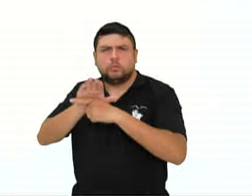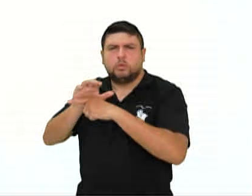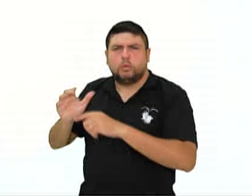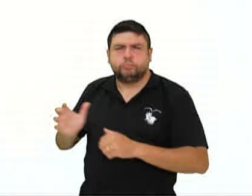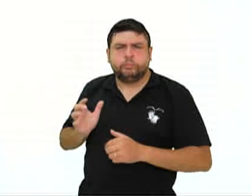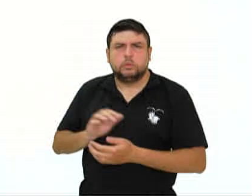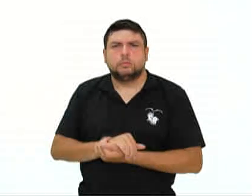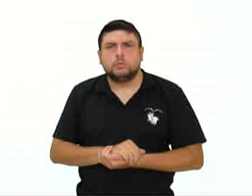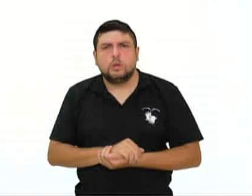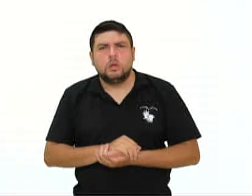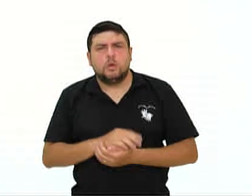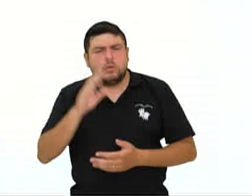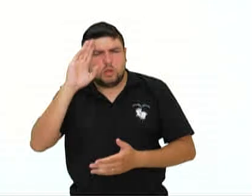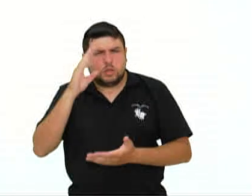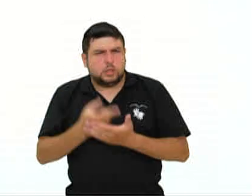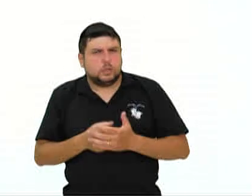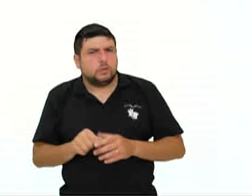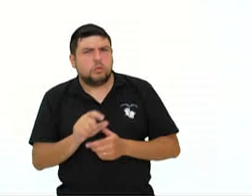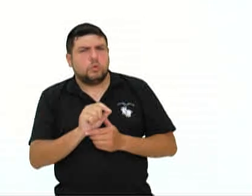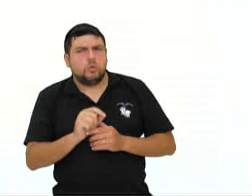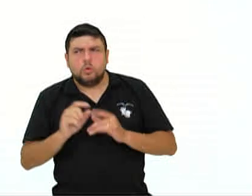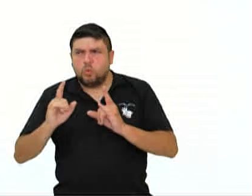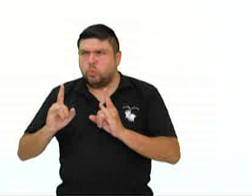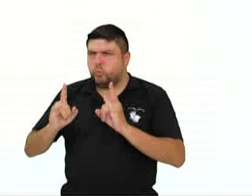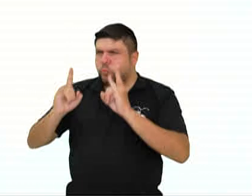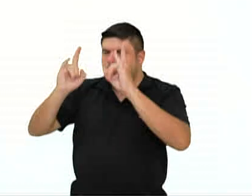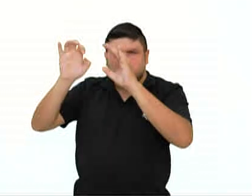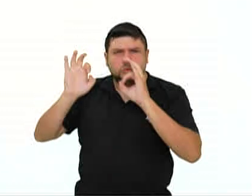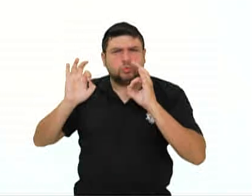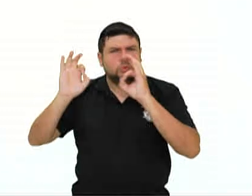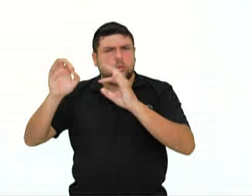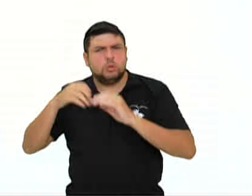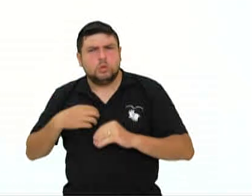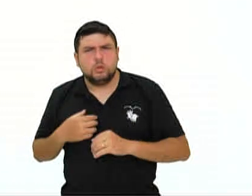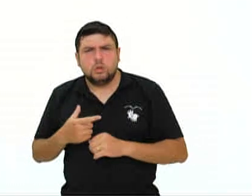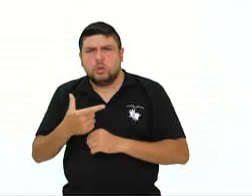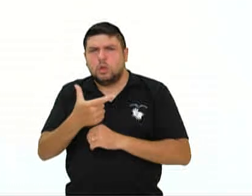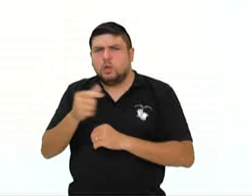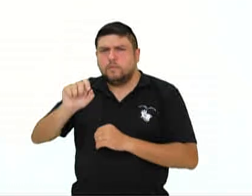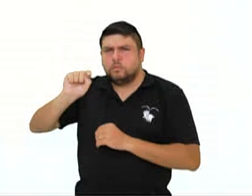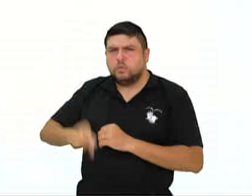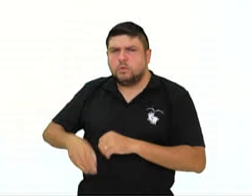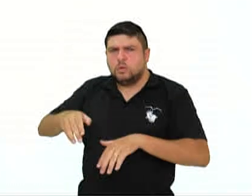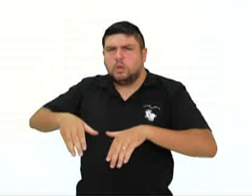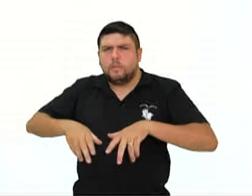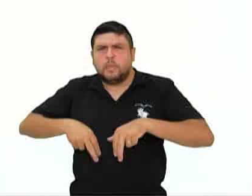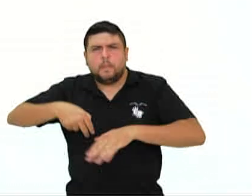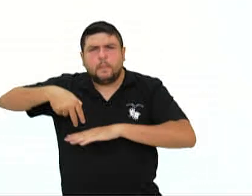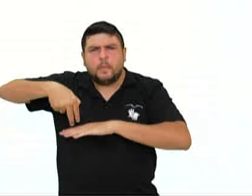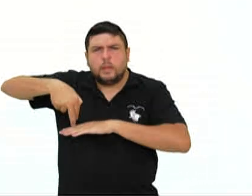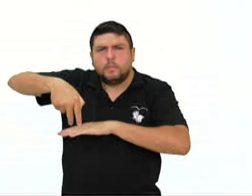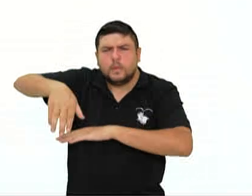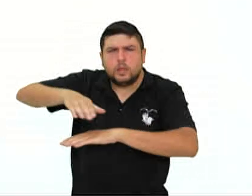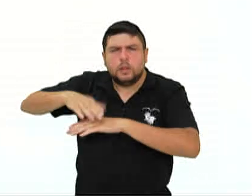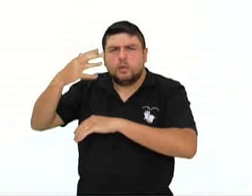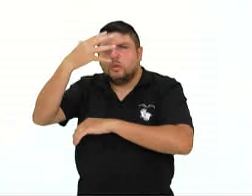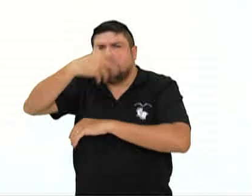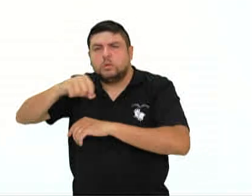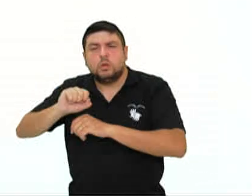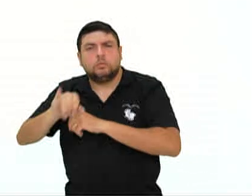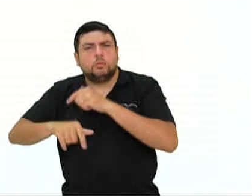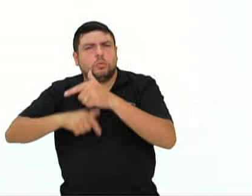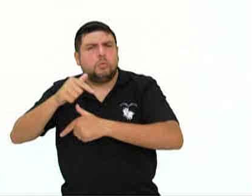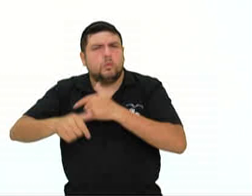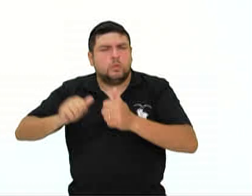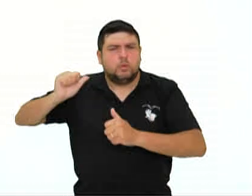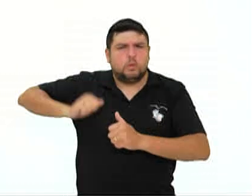York teria aquelas babéis vivas de arranha-céus e as 20 mil pernas mais bonitas da terra se não trabalhasse para Wall Street, de